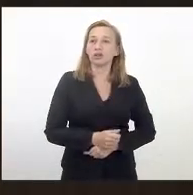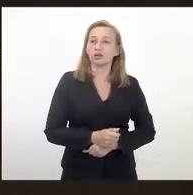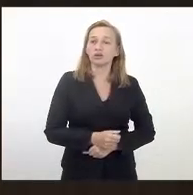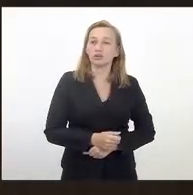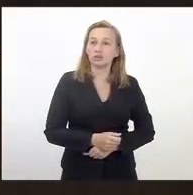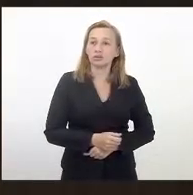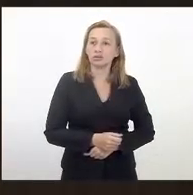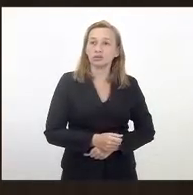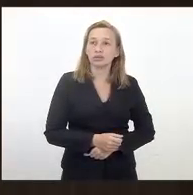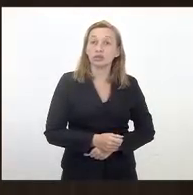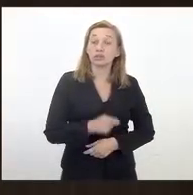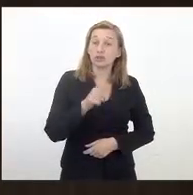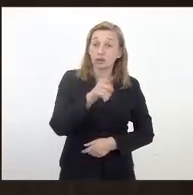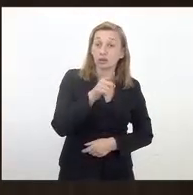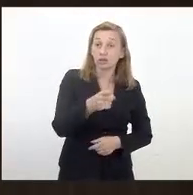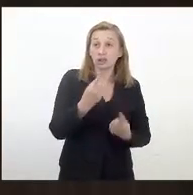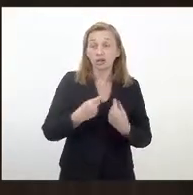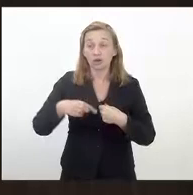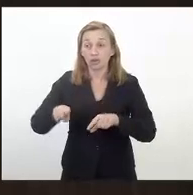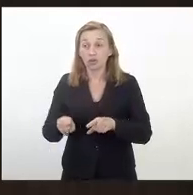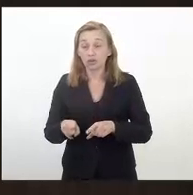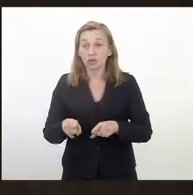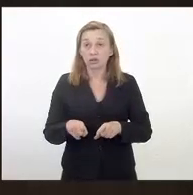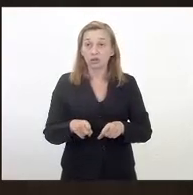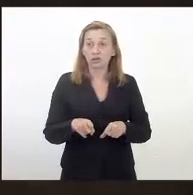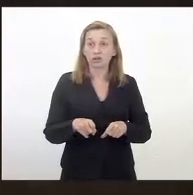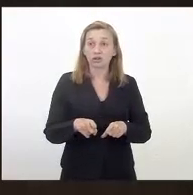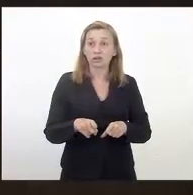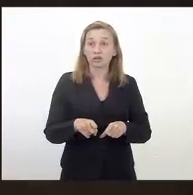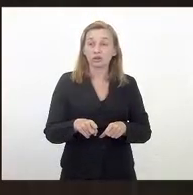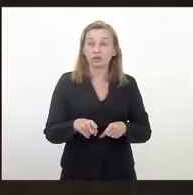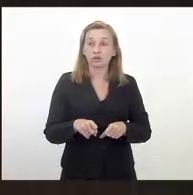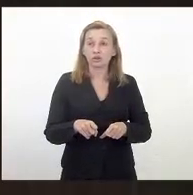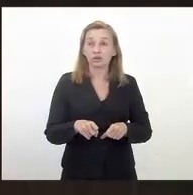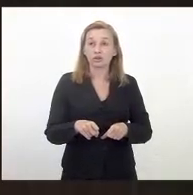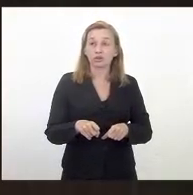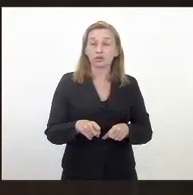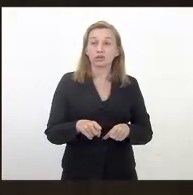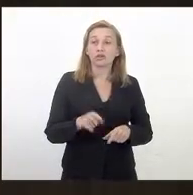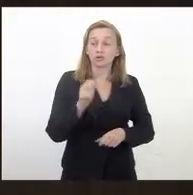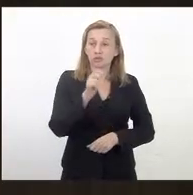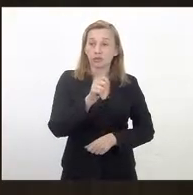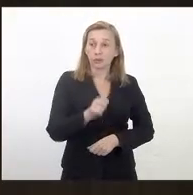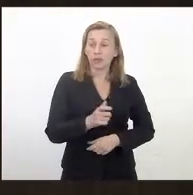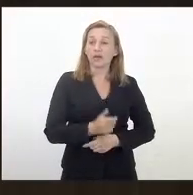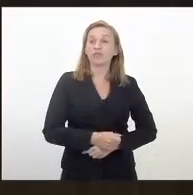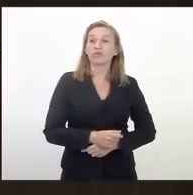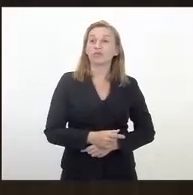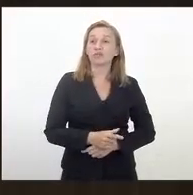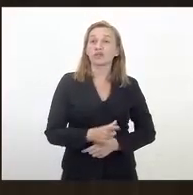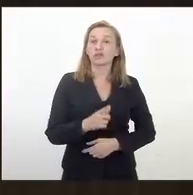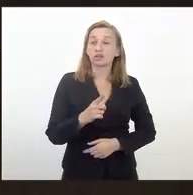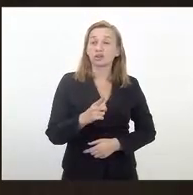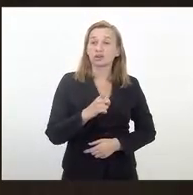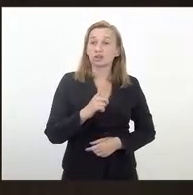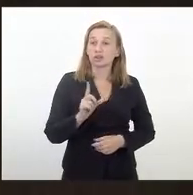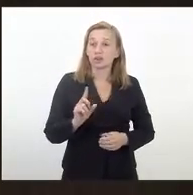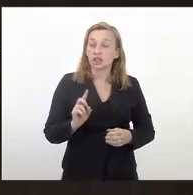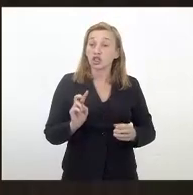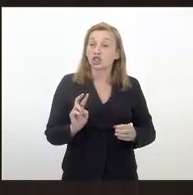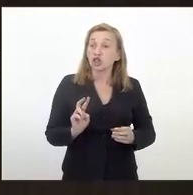ameaça aqueles que eram contra o regime militar justamente de ter ocultado o